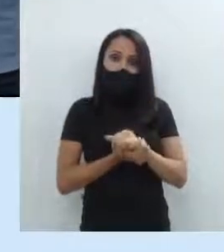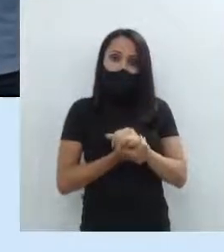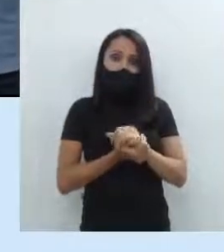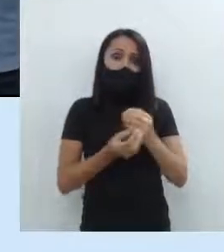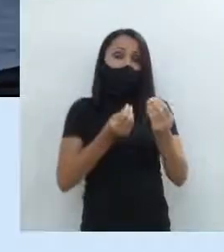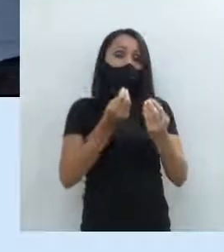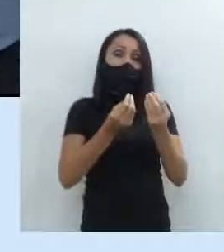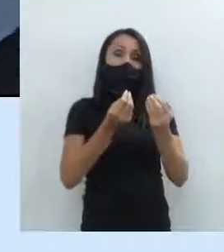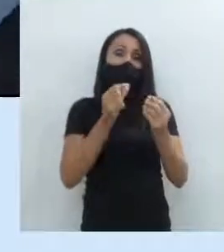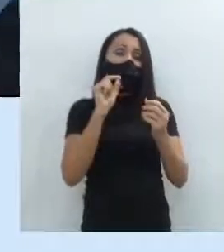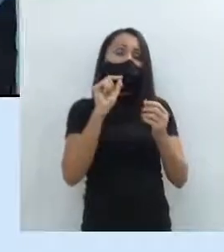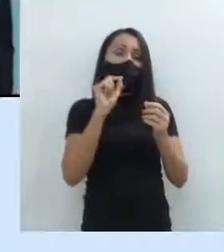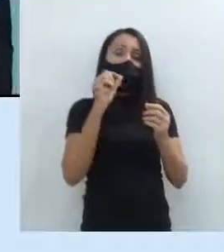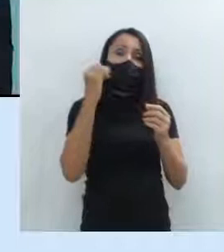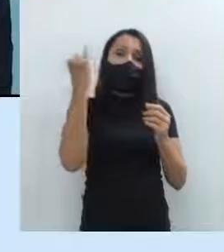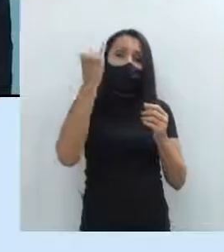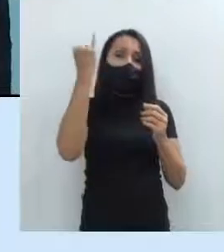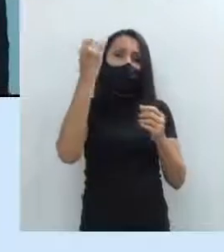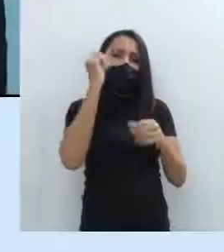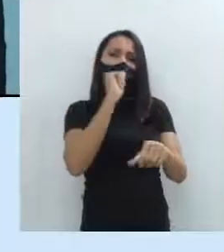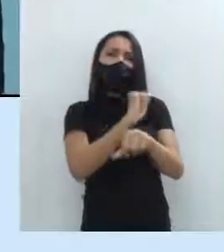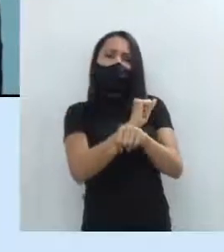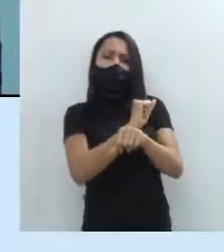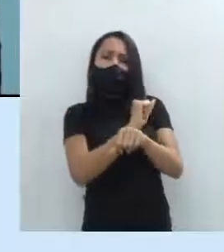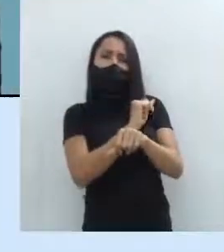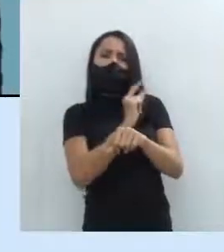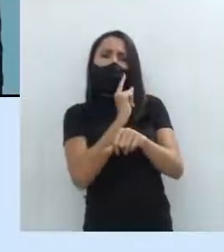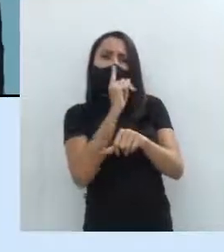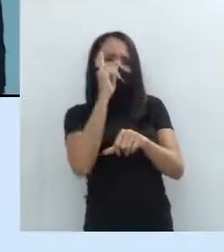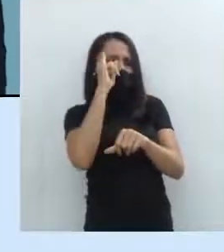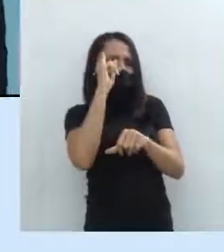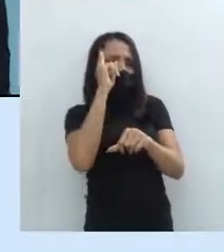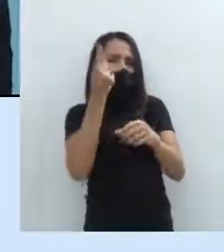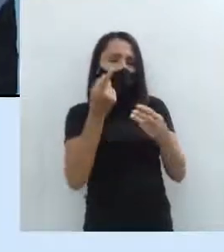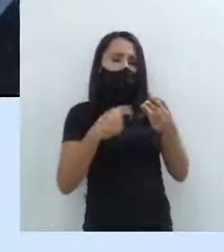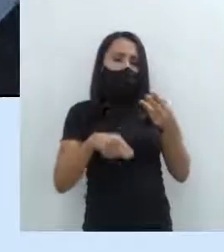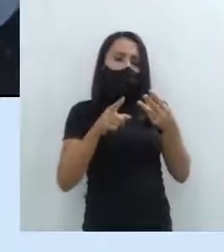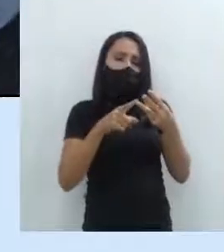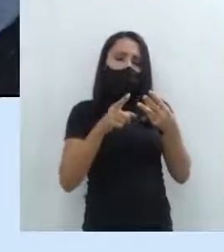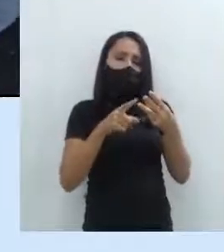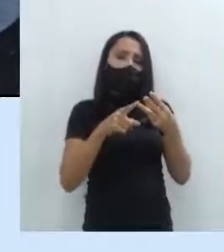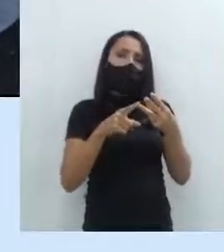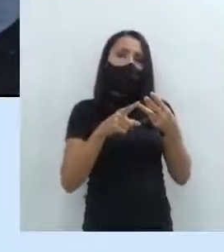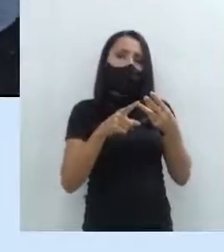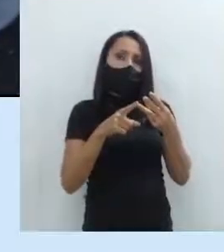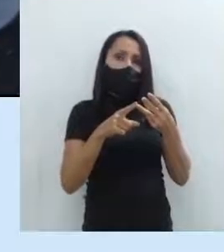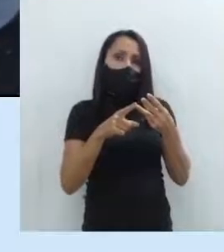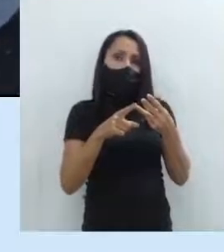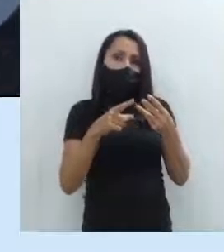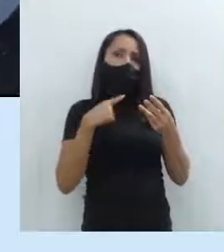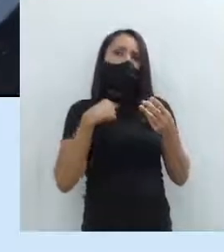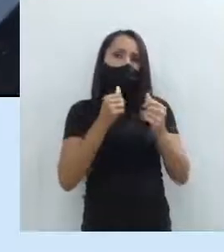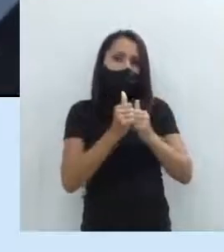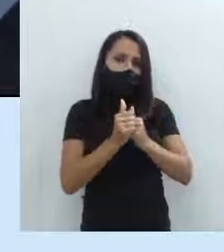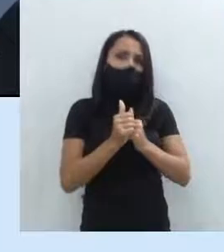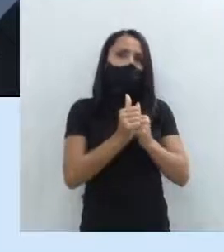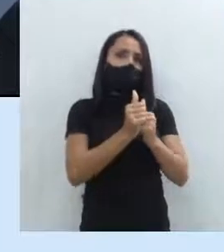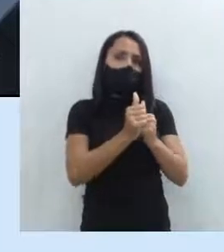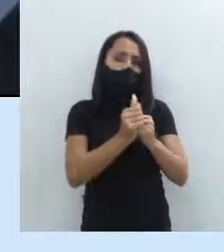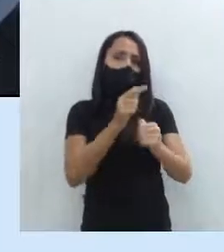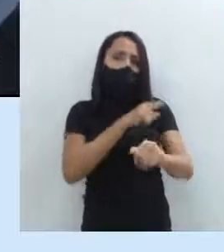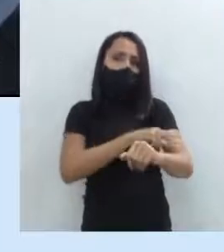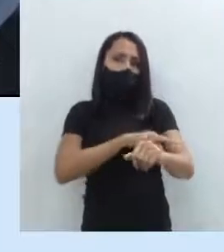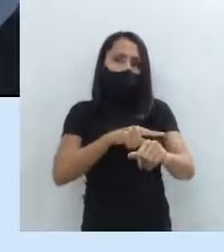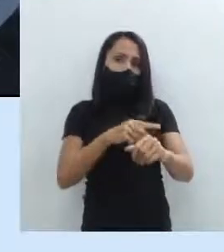de importante, que você deve parar e dizer? Aí vem o terceiro aspecto, que você deve parar e dizer: eu vou seguir o comportamento